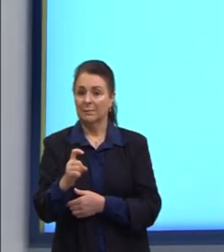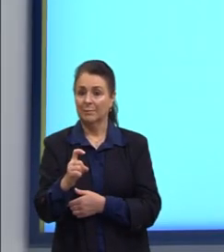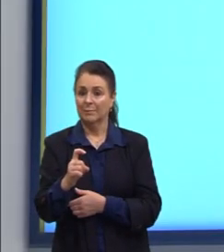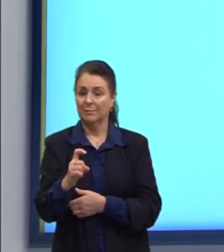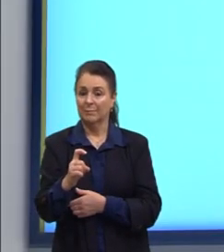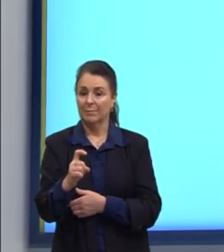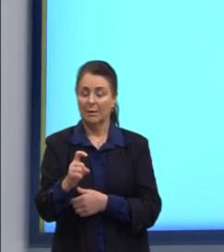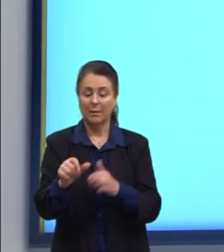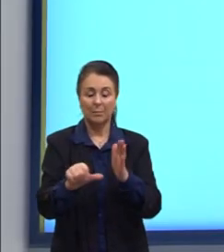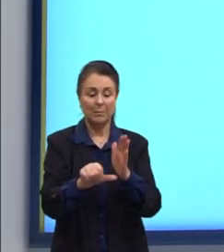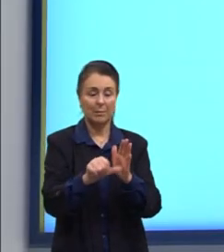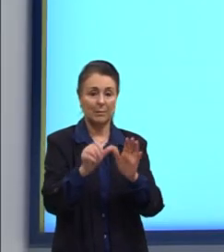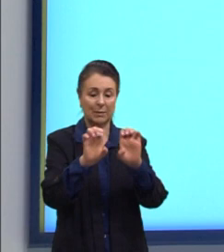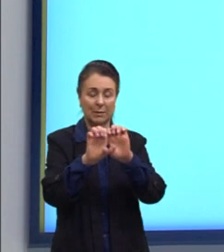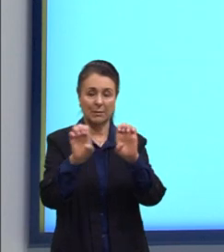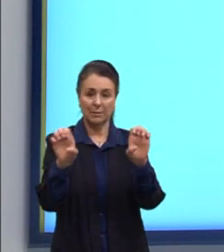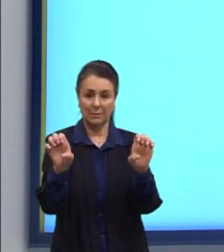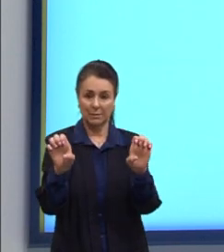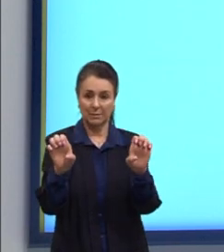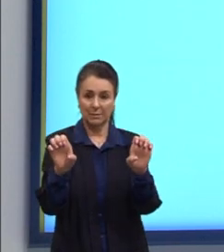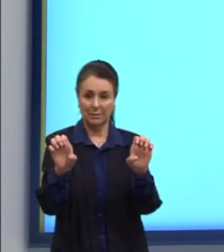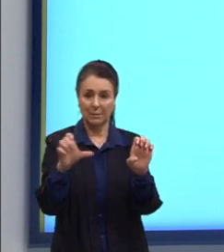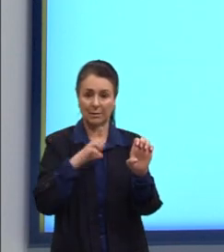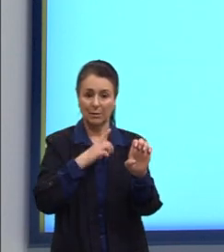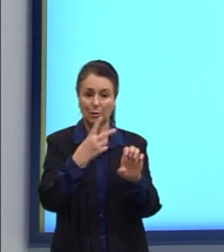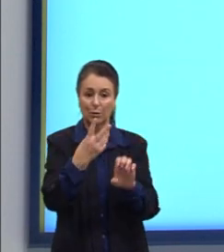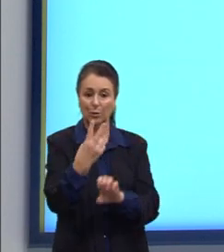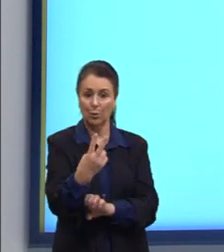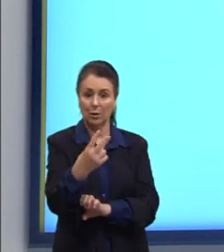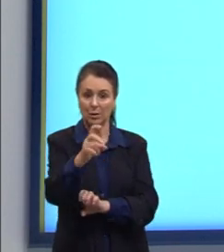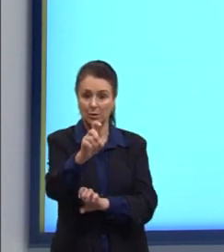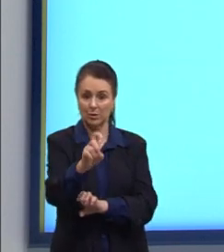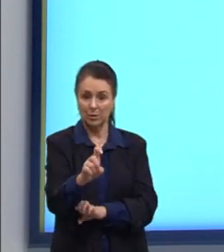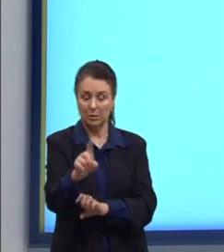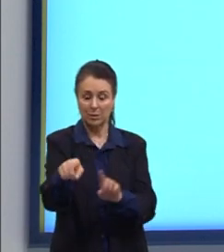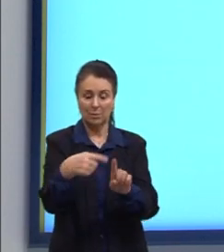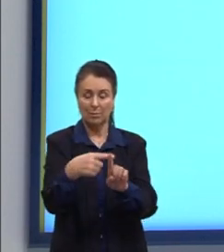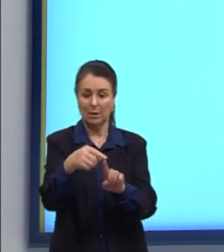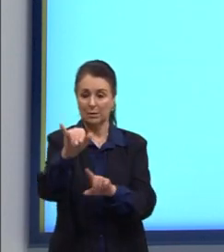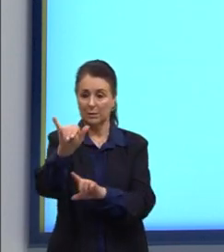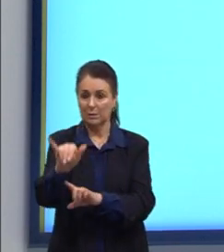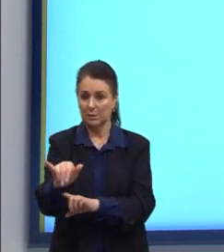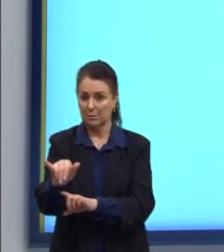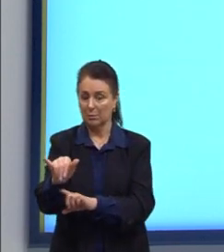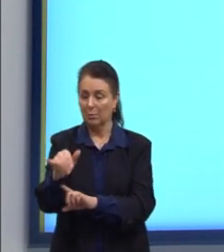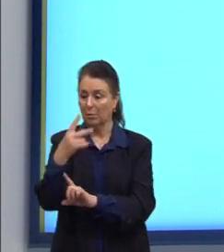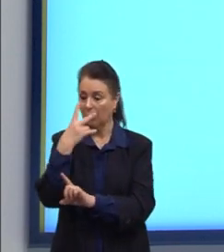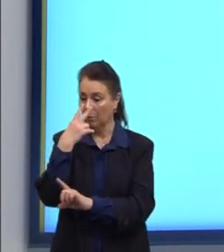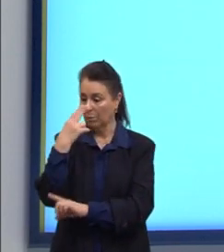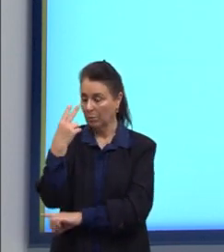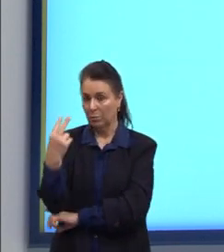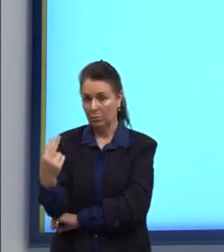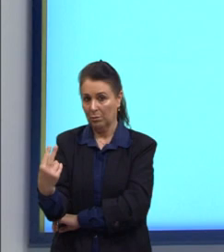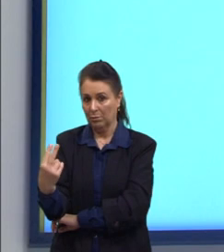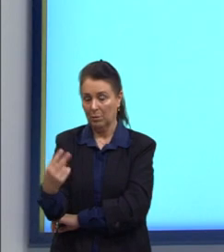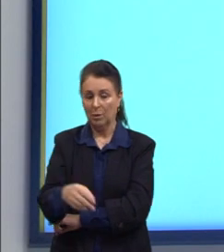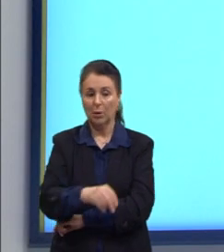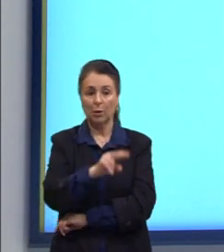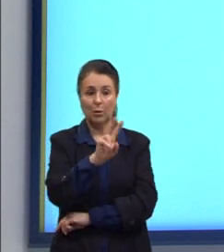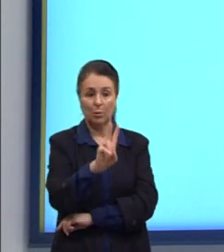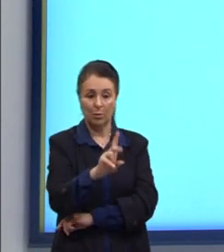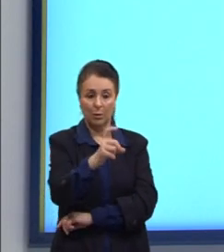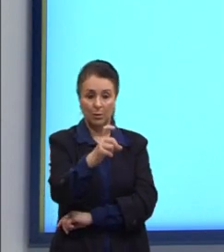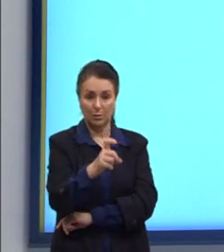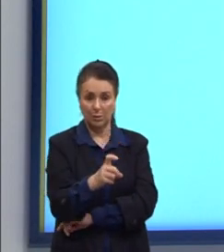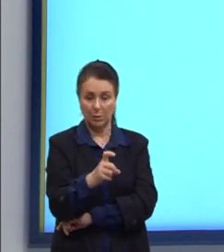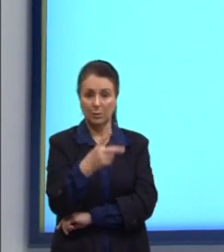na primeira equação nós tínhamos 2x + Y = 2 portanto 2x